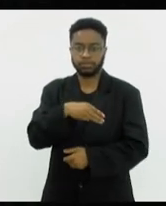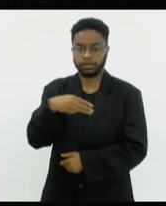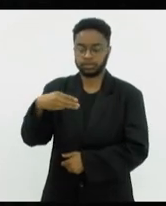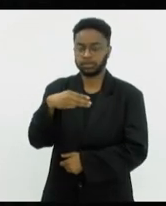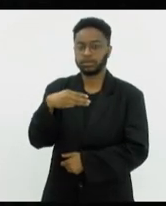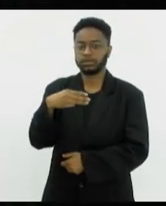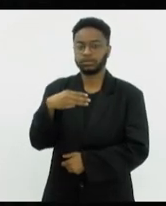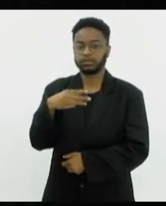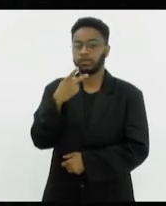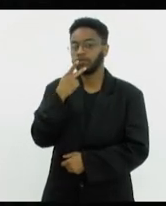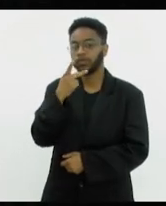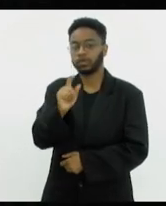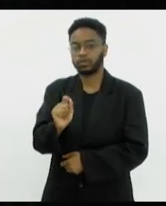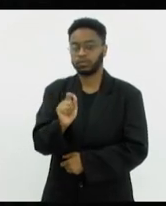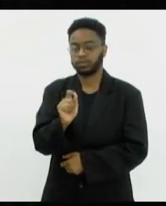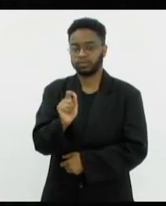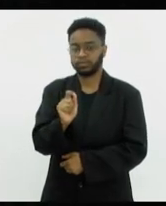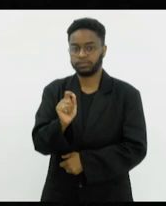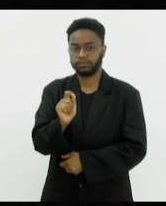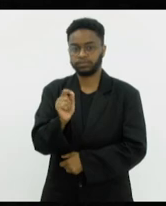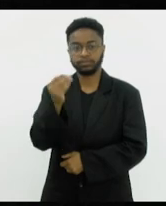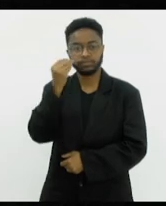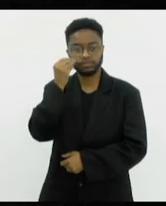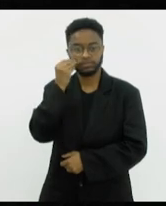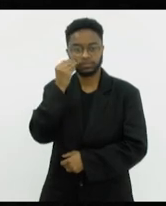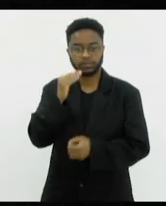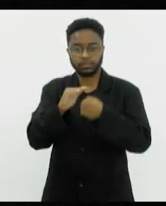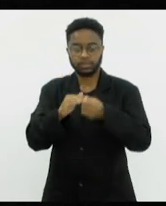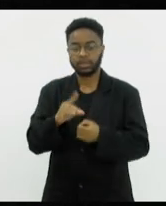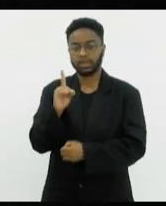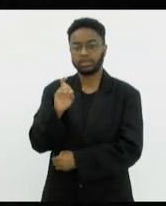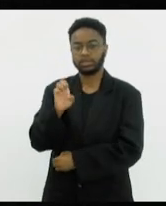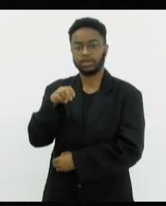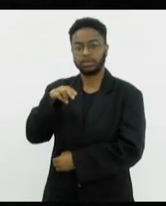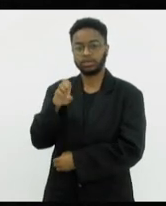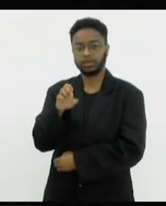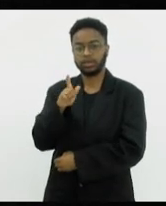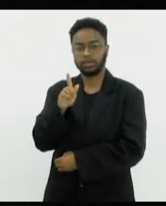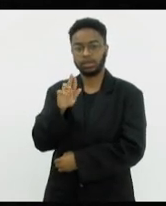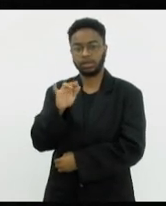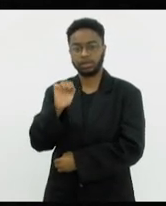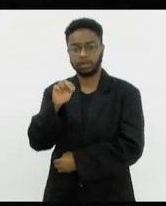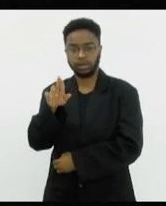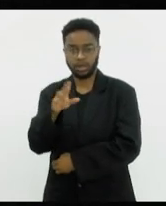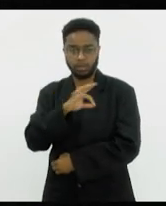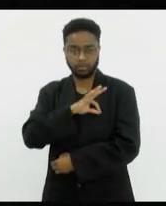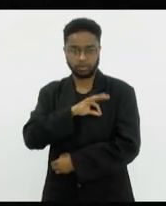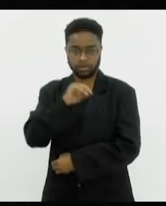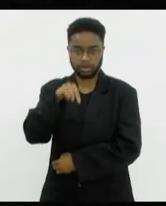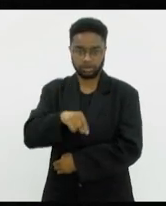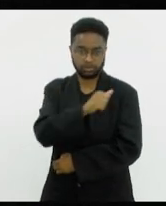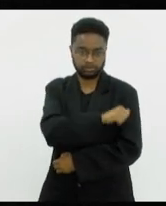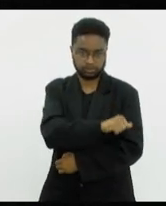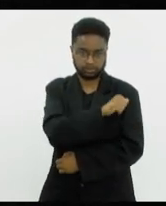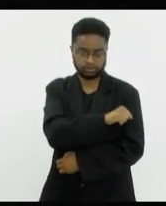apelidou-a, tentando denegrir a Polícia Militar do Estado do Rio de Janeiro.